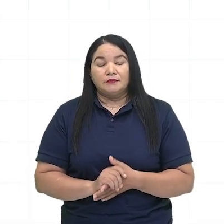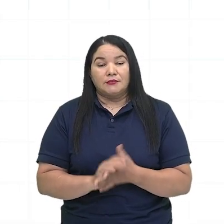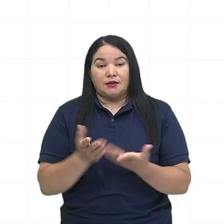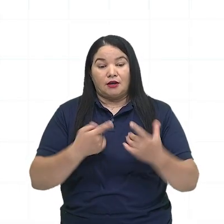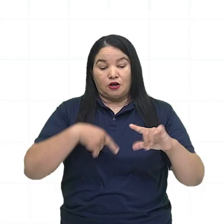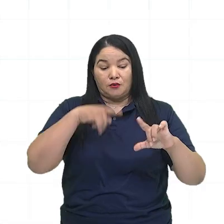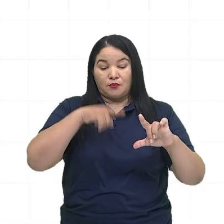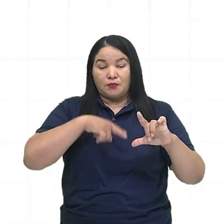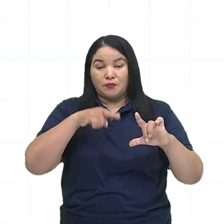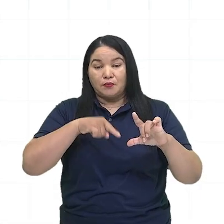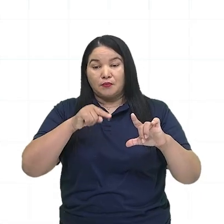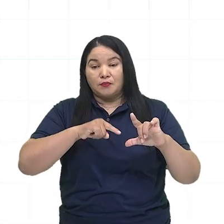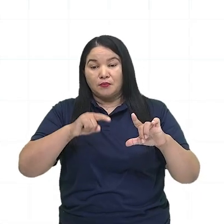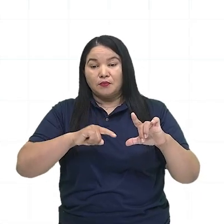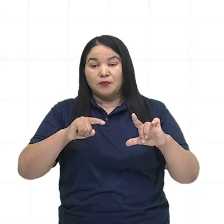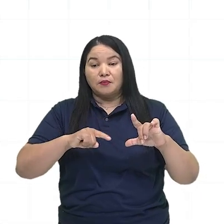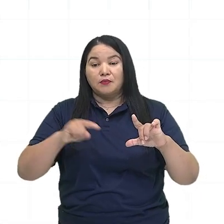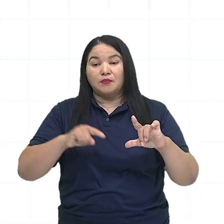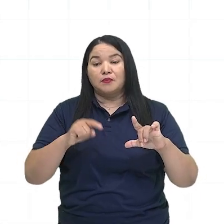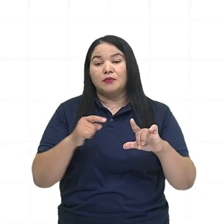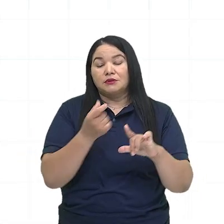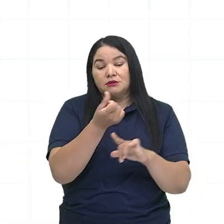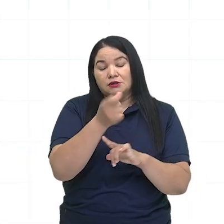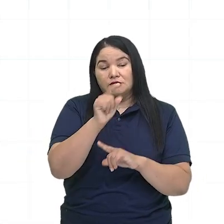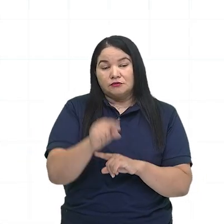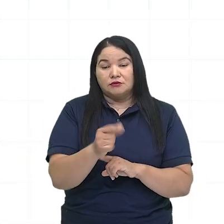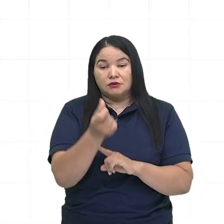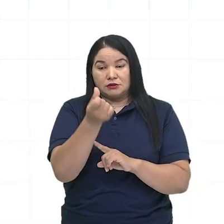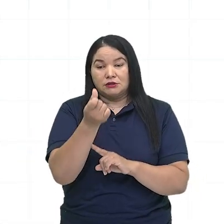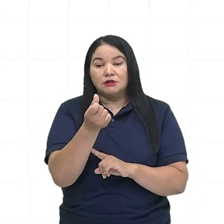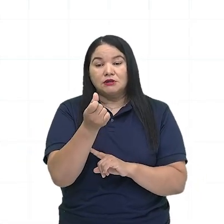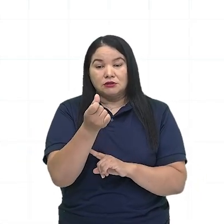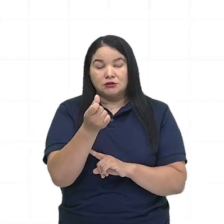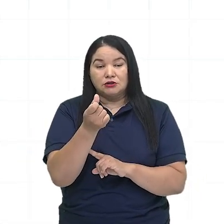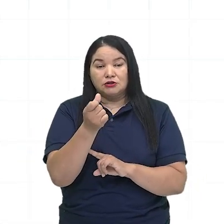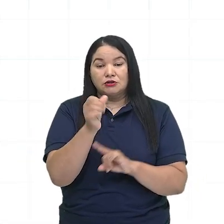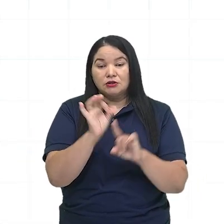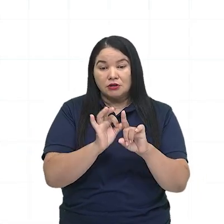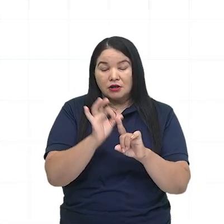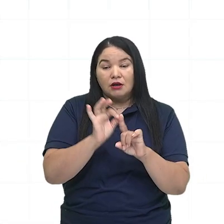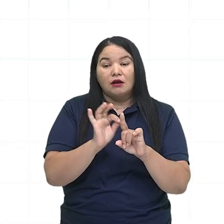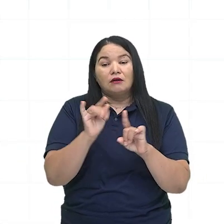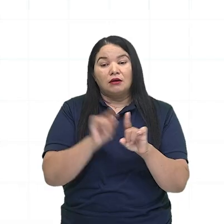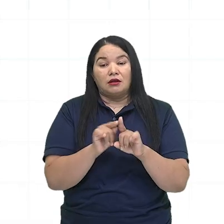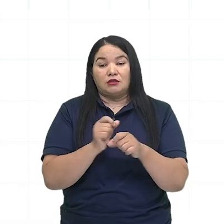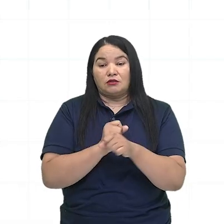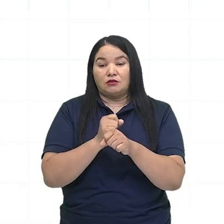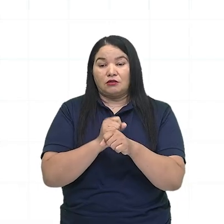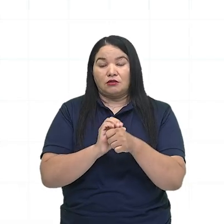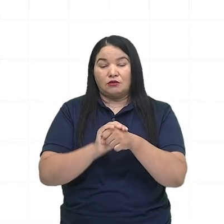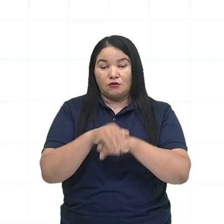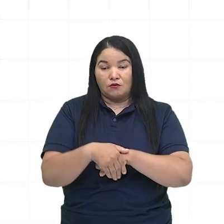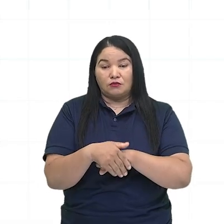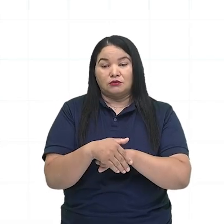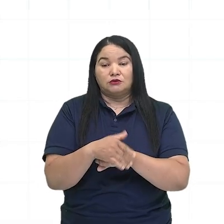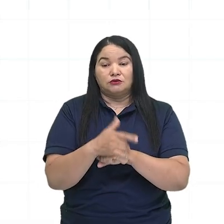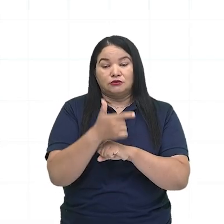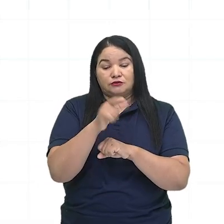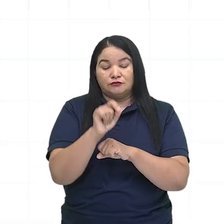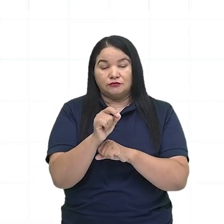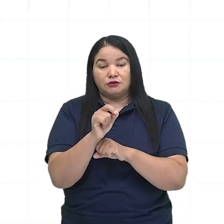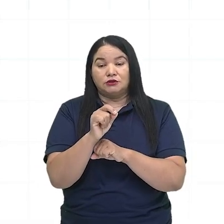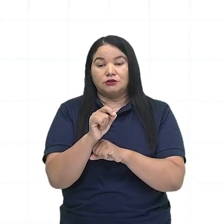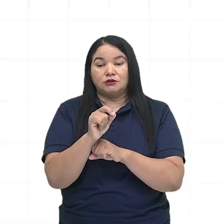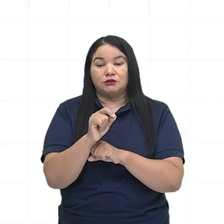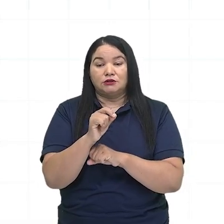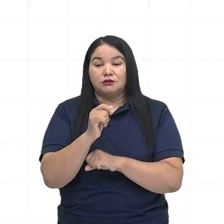magnitude 6,6 graus na escala Richter, né? E foi registrado na noite do último sábado, 20 de janeiro,